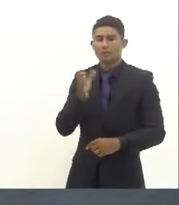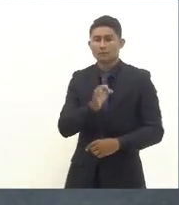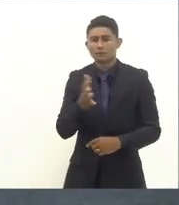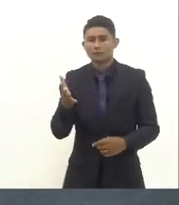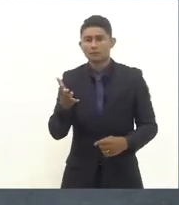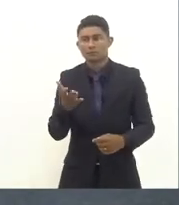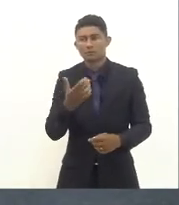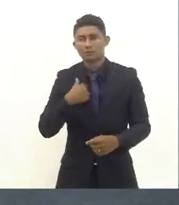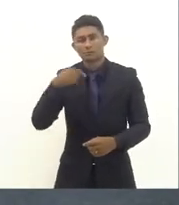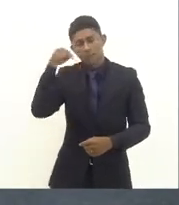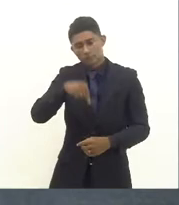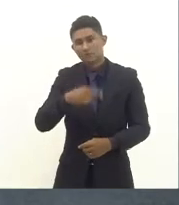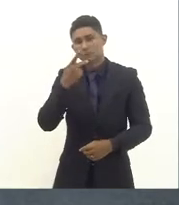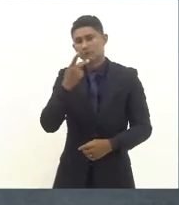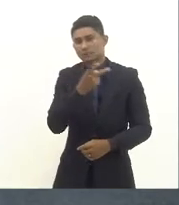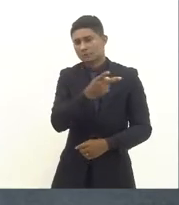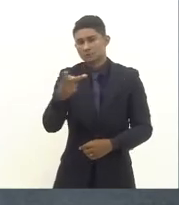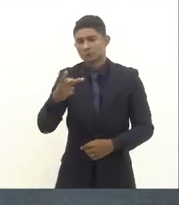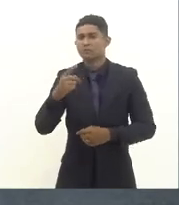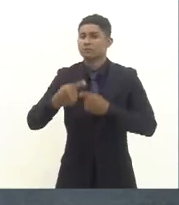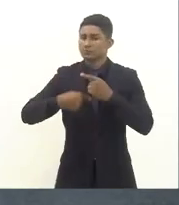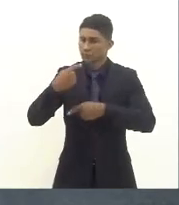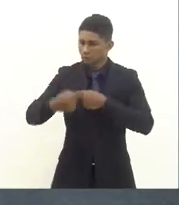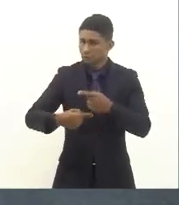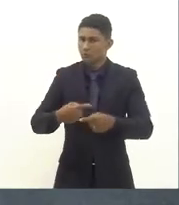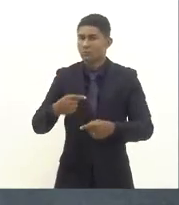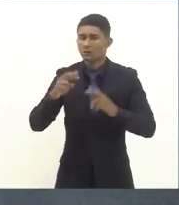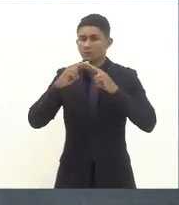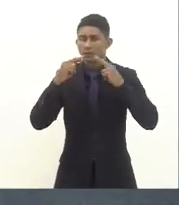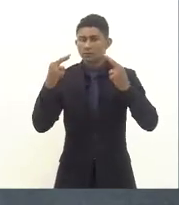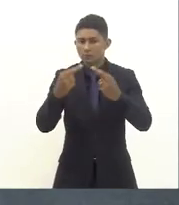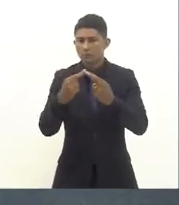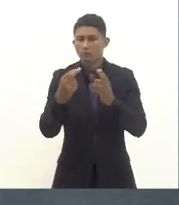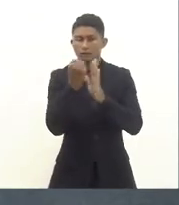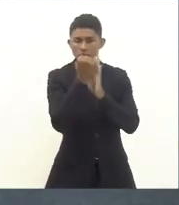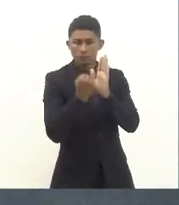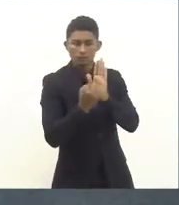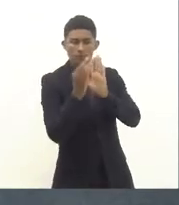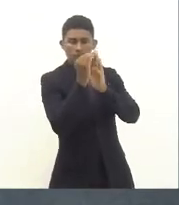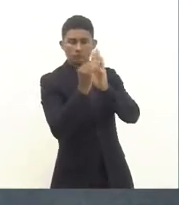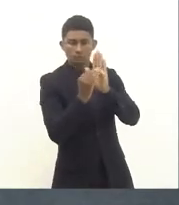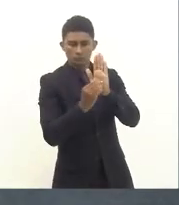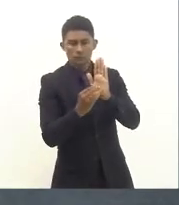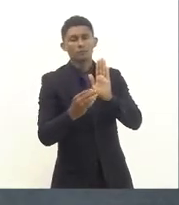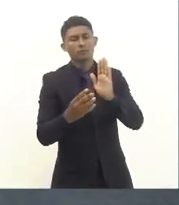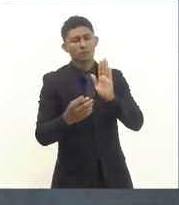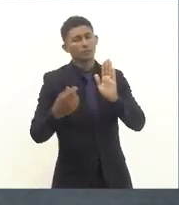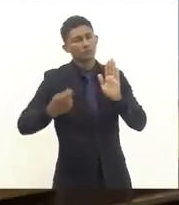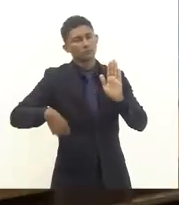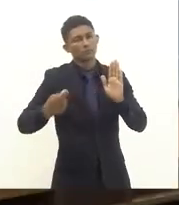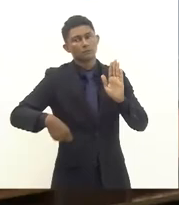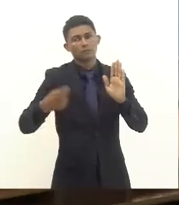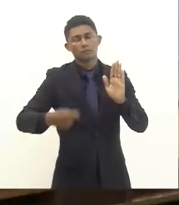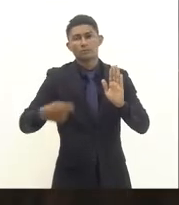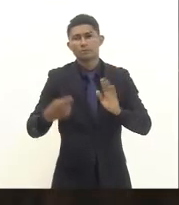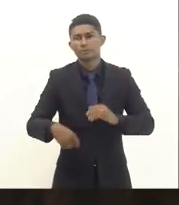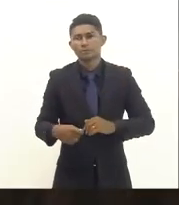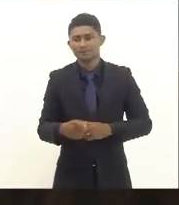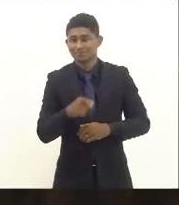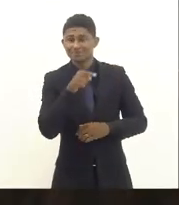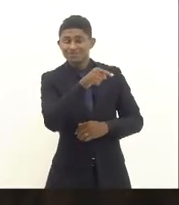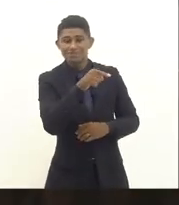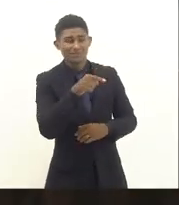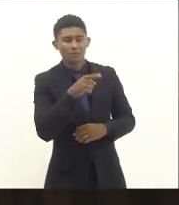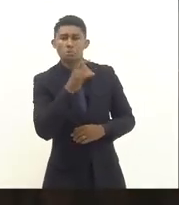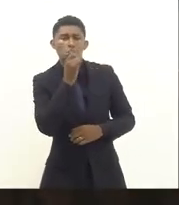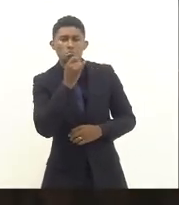então deixar isso registrado para quando for falar fazer uma documentação também se referir a esse problema Obrigado qualquer ligação